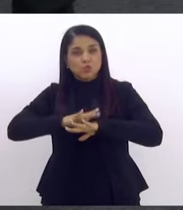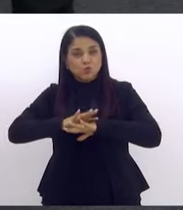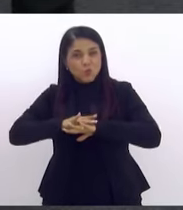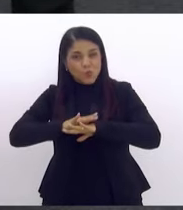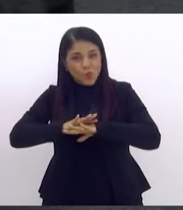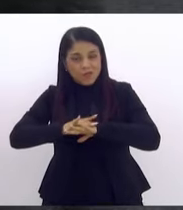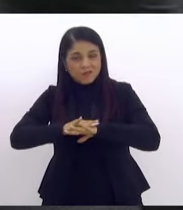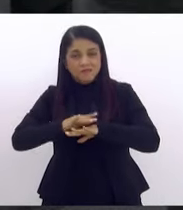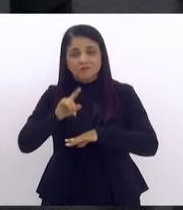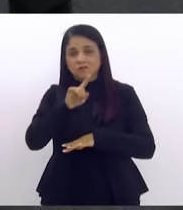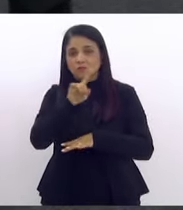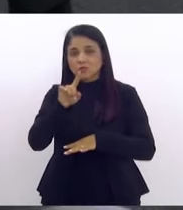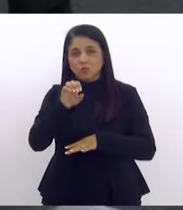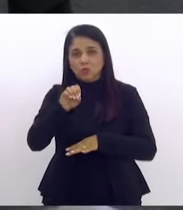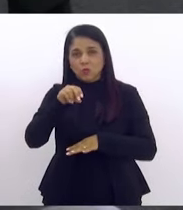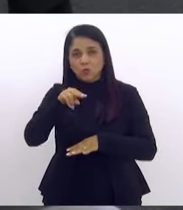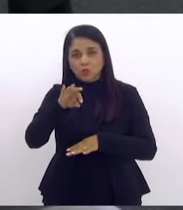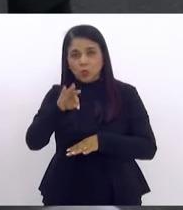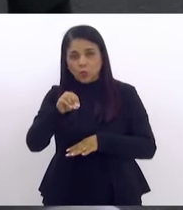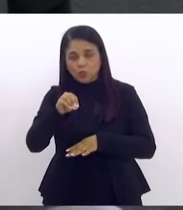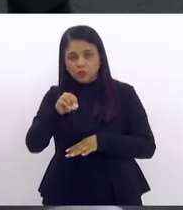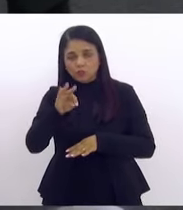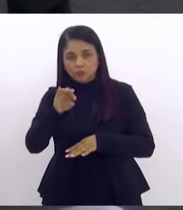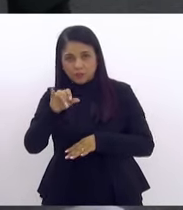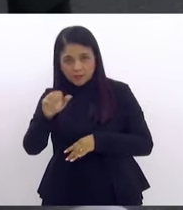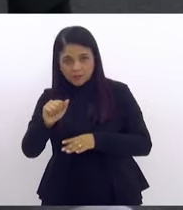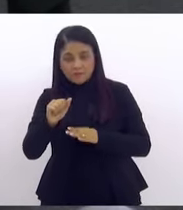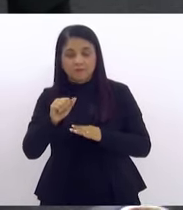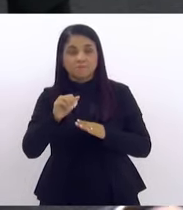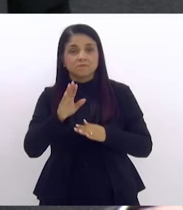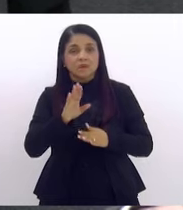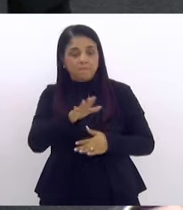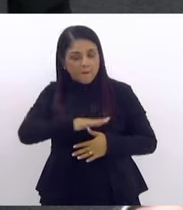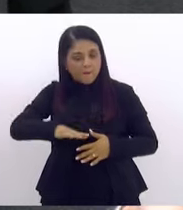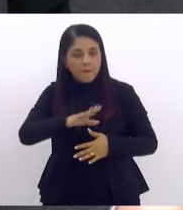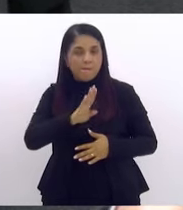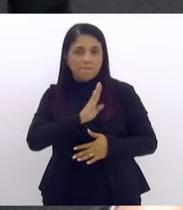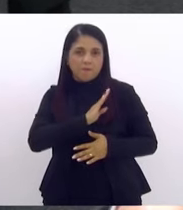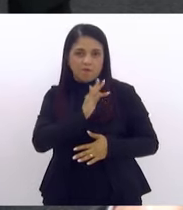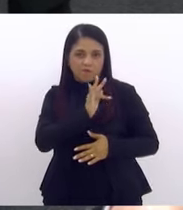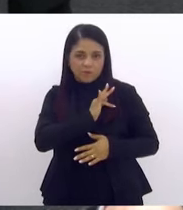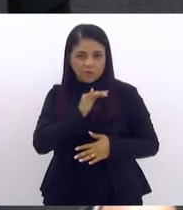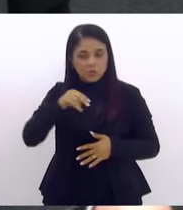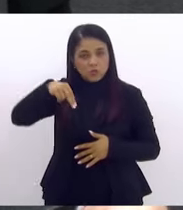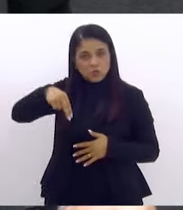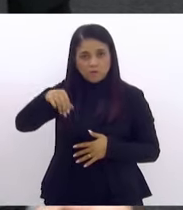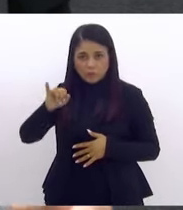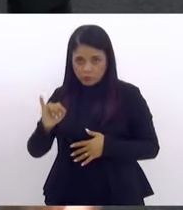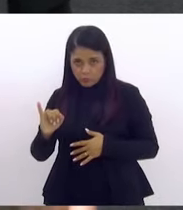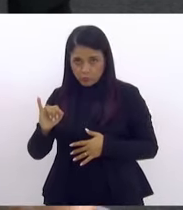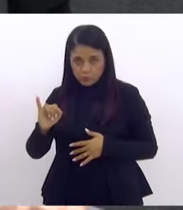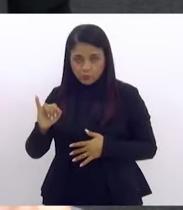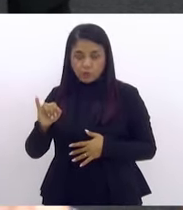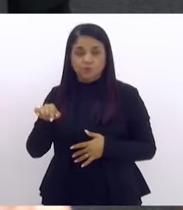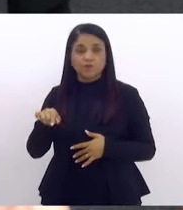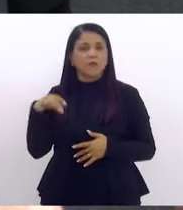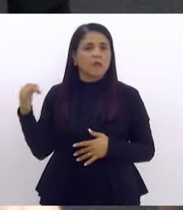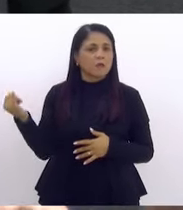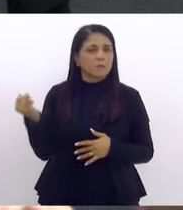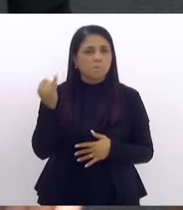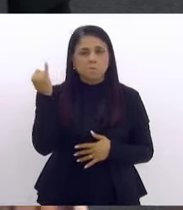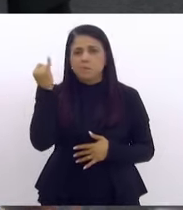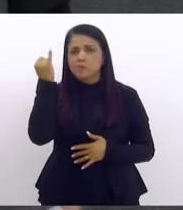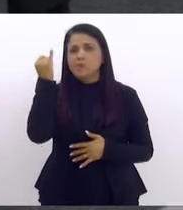doenças zoonóticas na Baixada Fluminense, especificamente aí no município de Nova Iguaçu. A